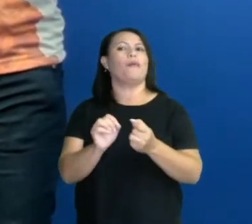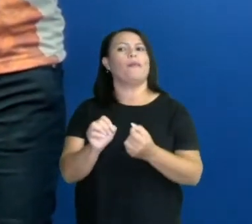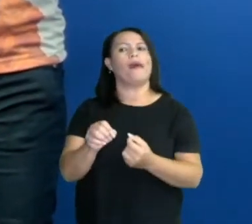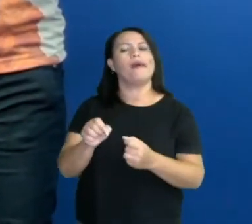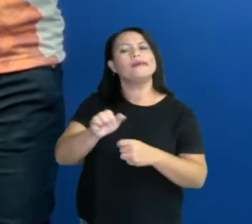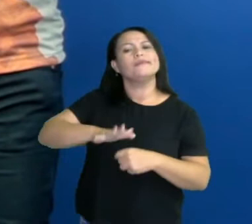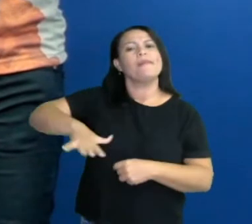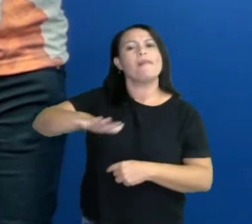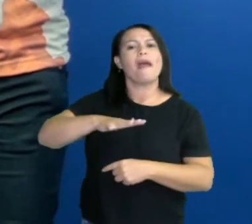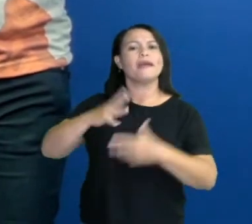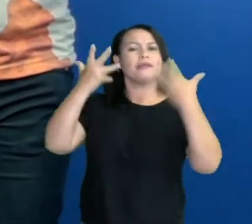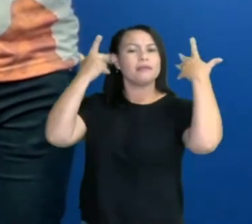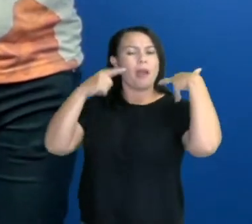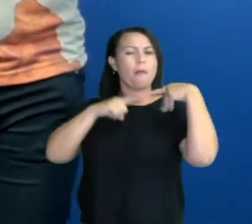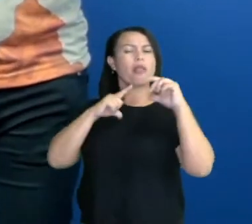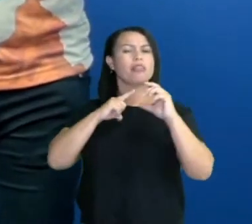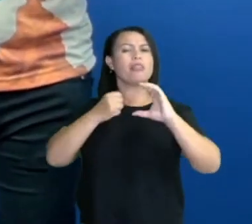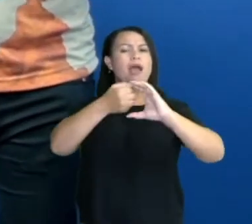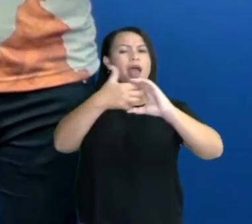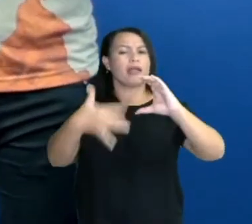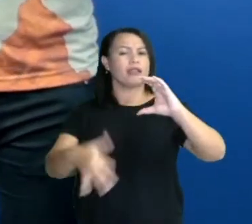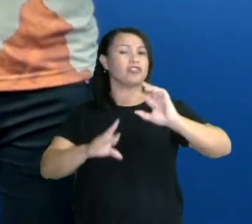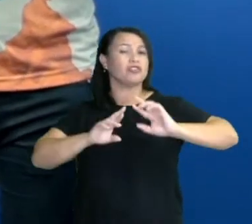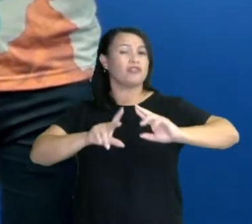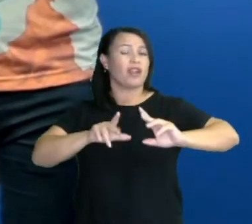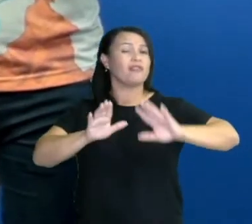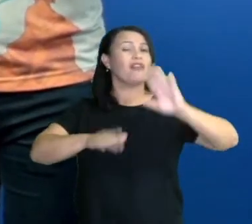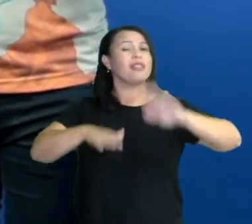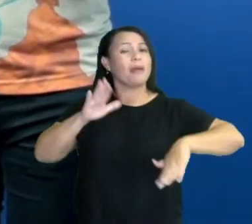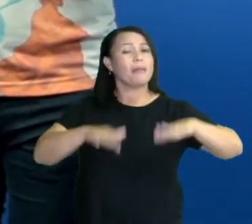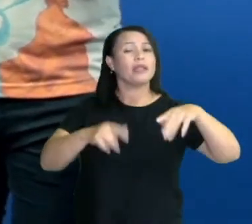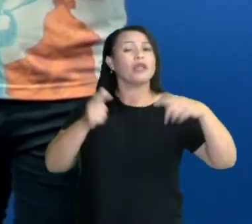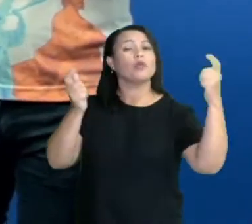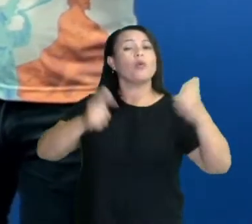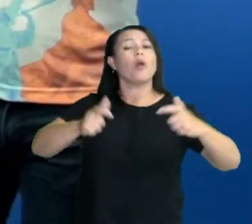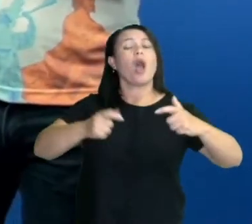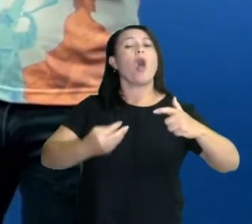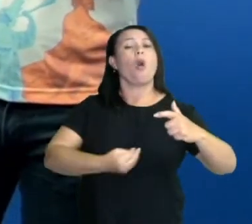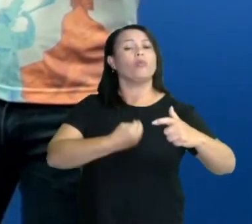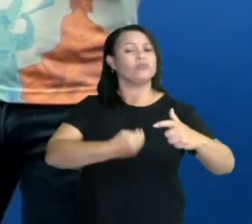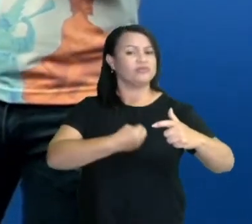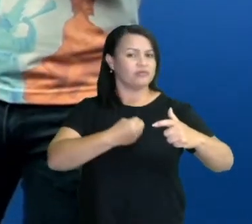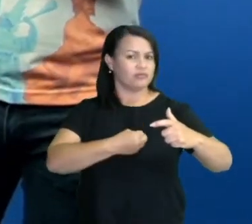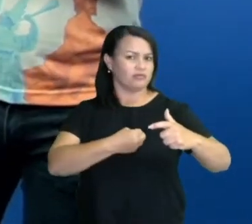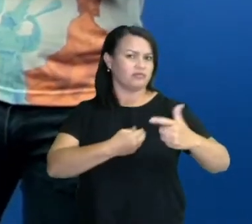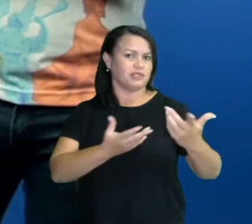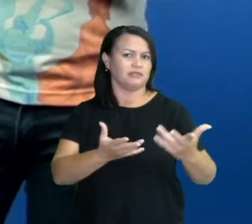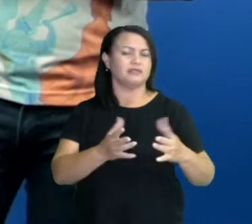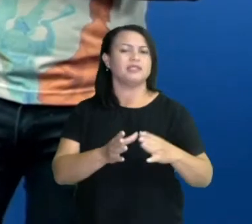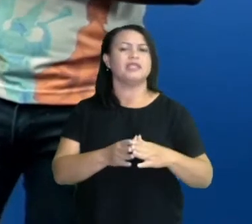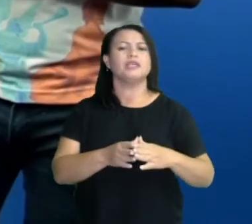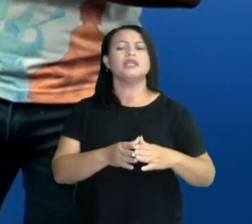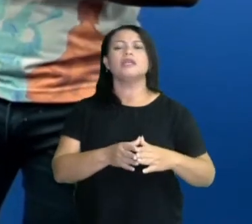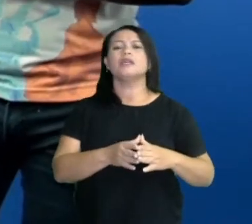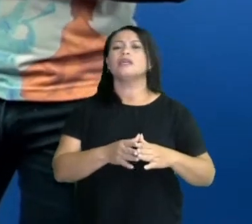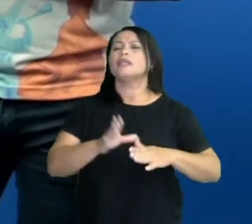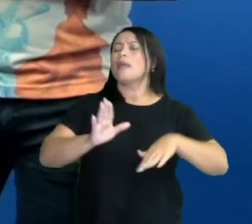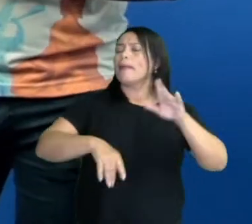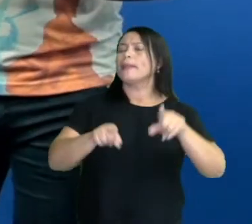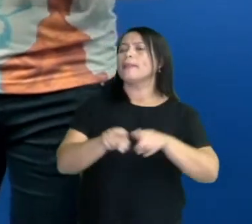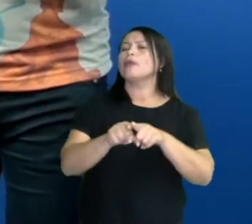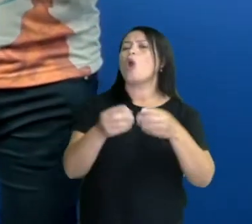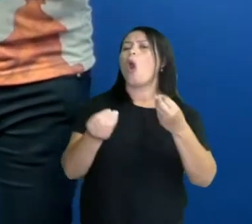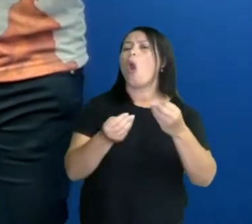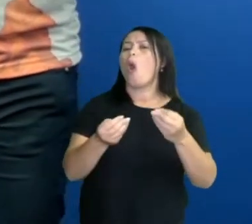adquirir características diferentes dependendo do ambiente onde ela vive, dependendo do alimento que ela tem